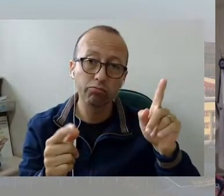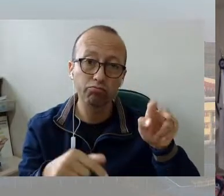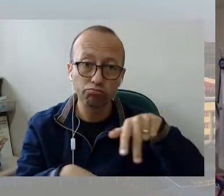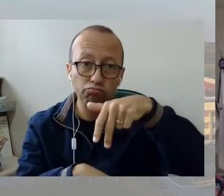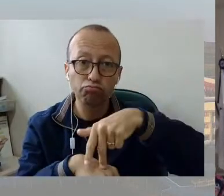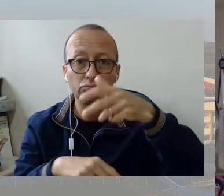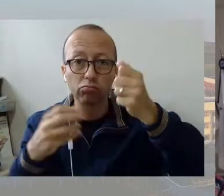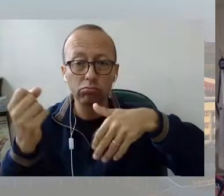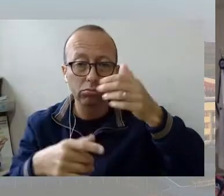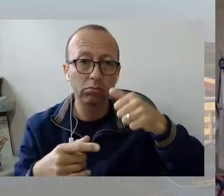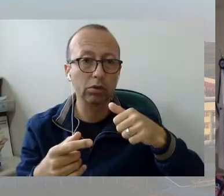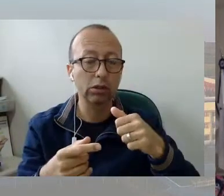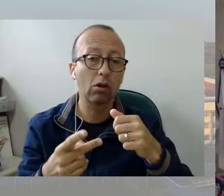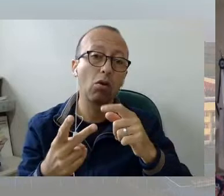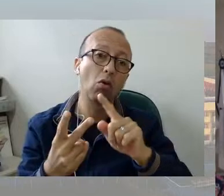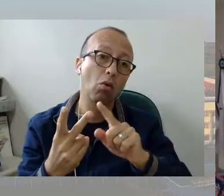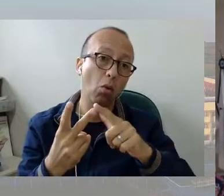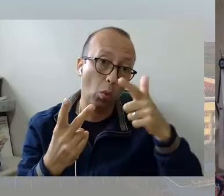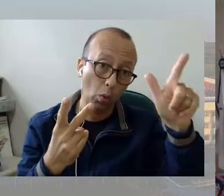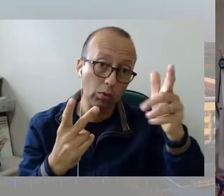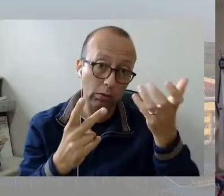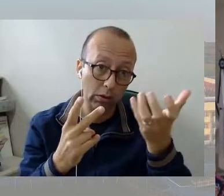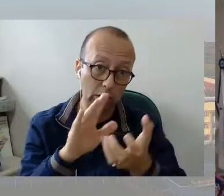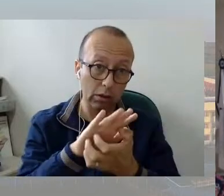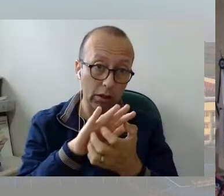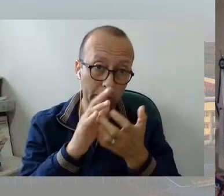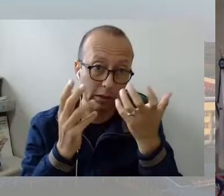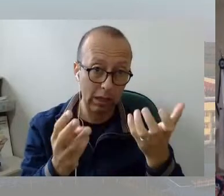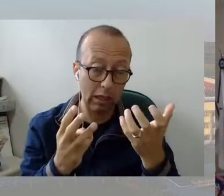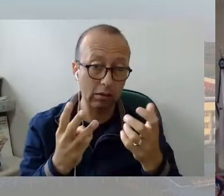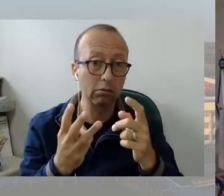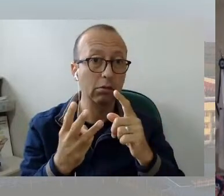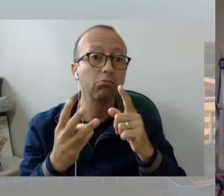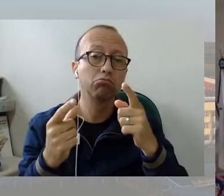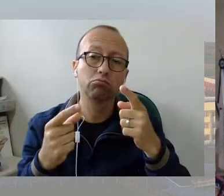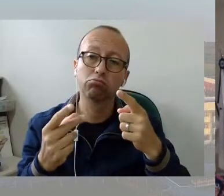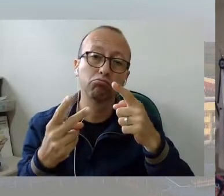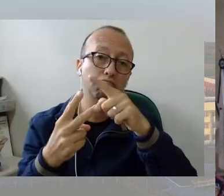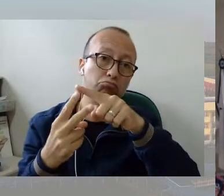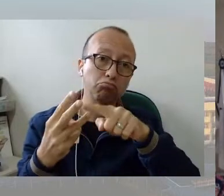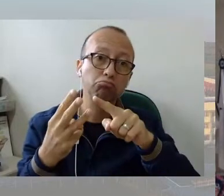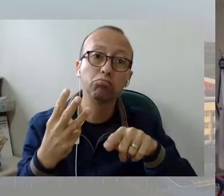a gente delibere aqui para que a gente organize. Tá bom? Obrigado.